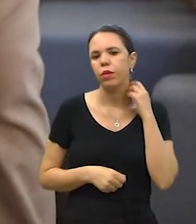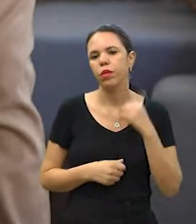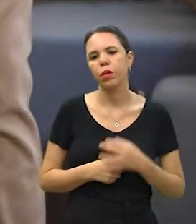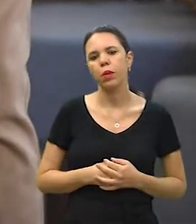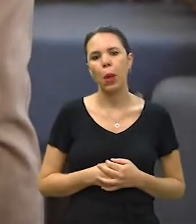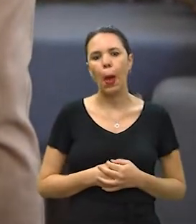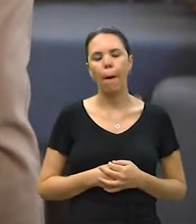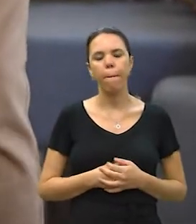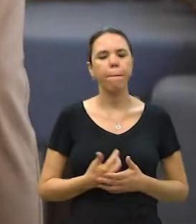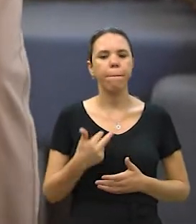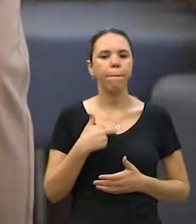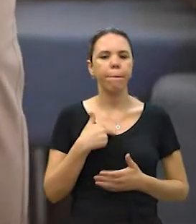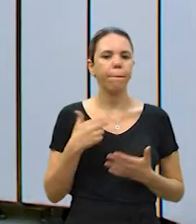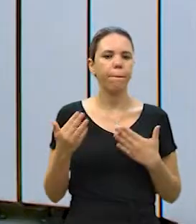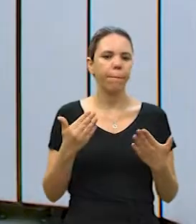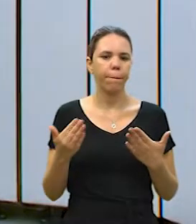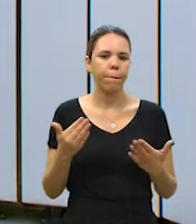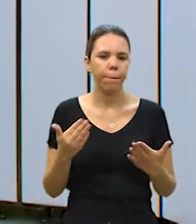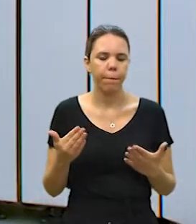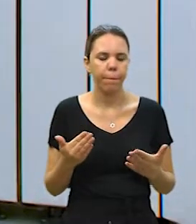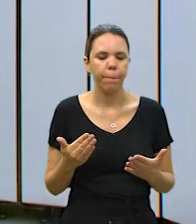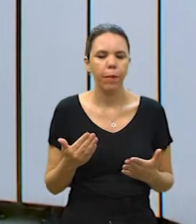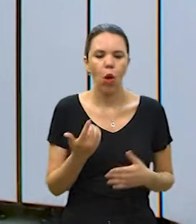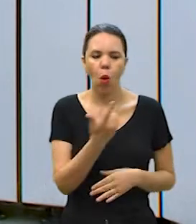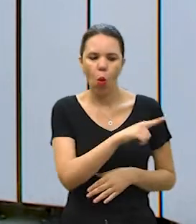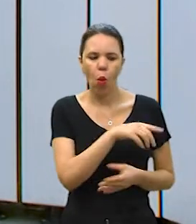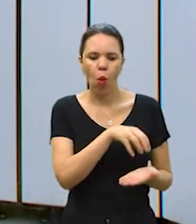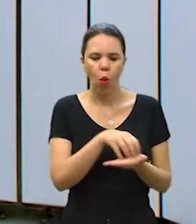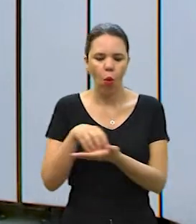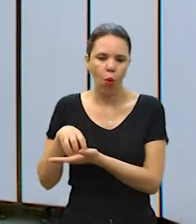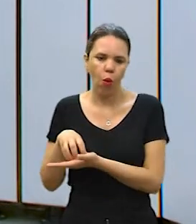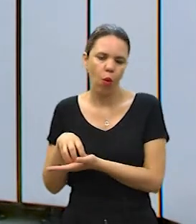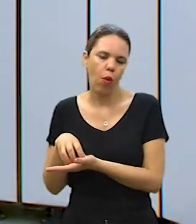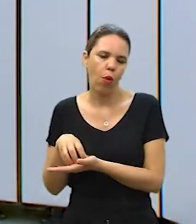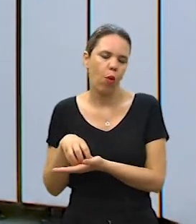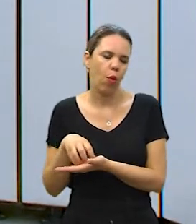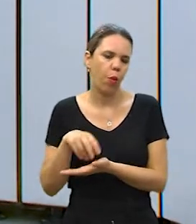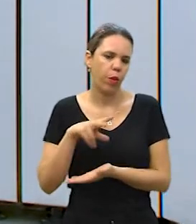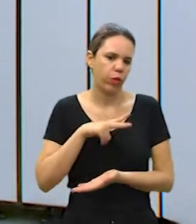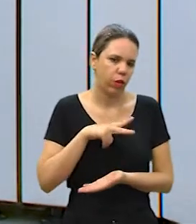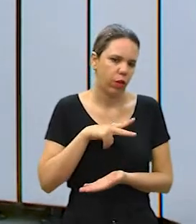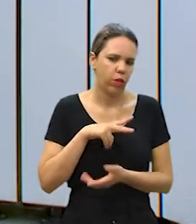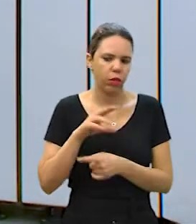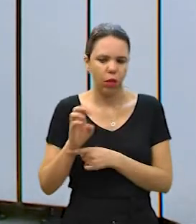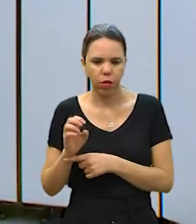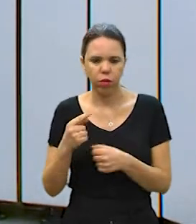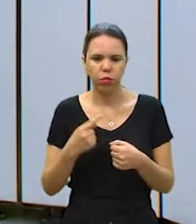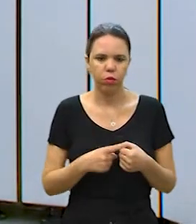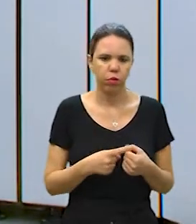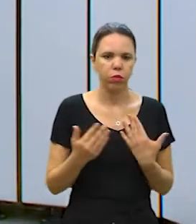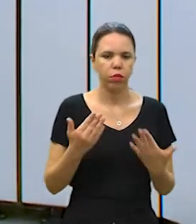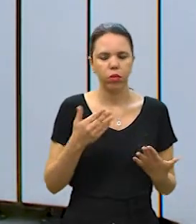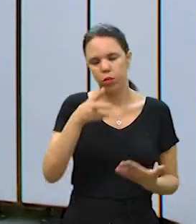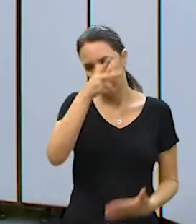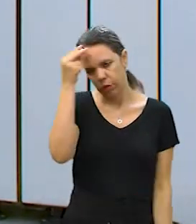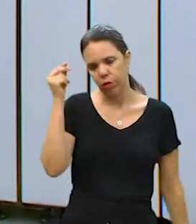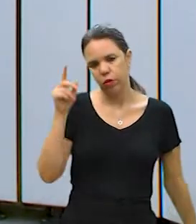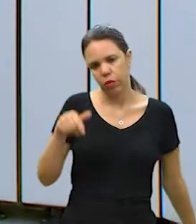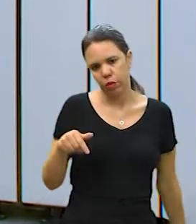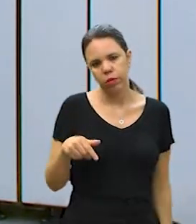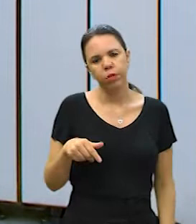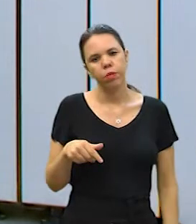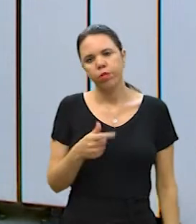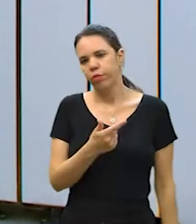né? Não dá para comparar uma rede e outra. Agora, a rede estadual, municipal, a rede pública, ela